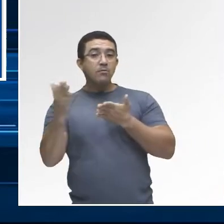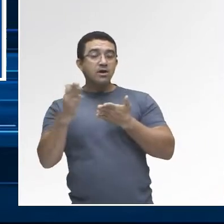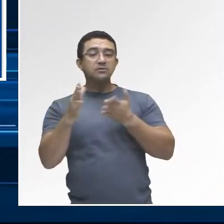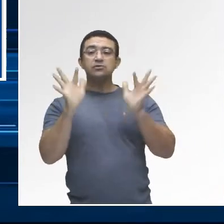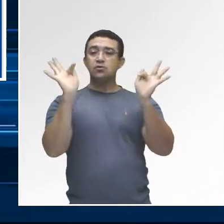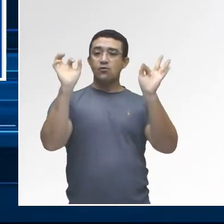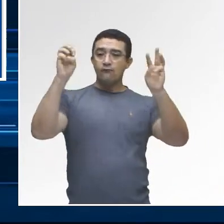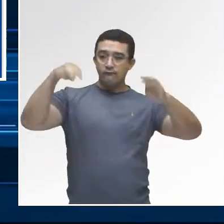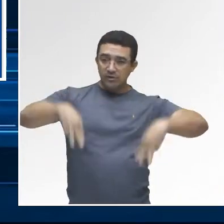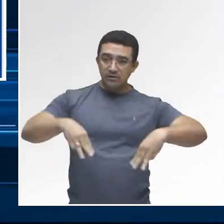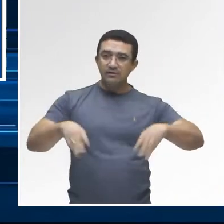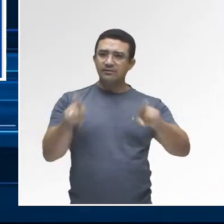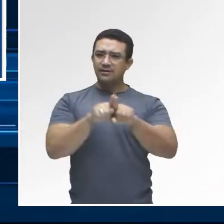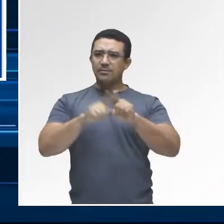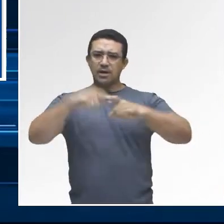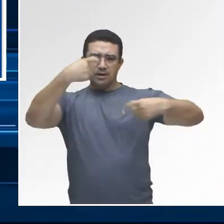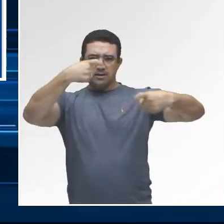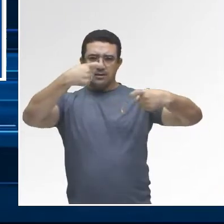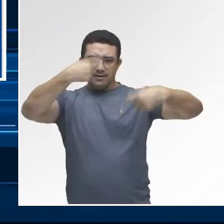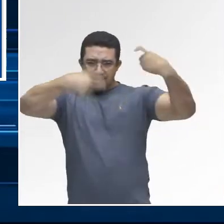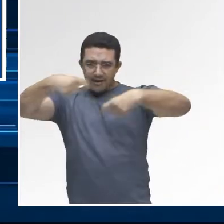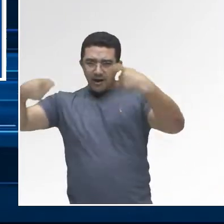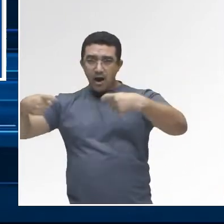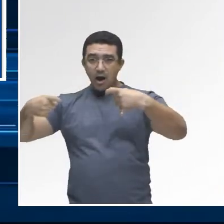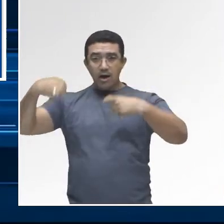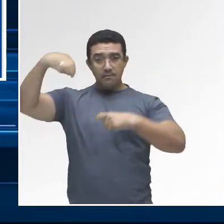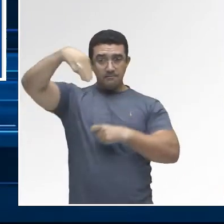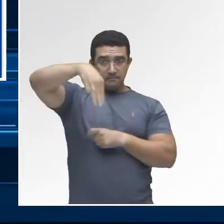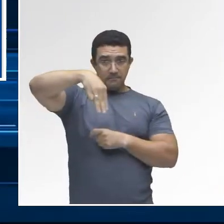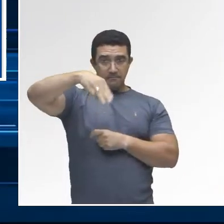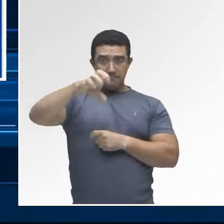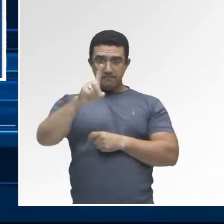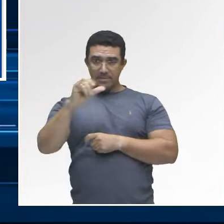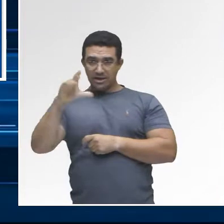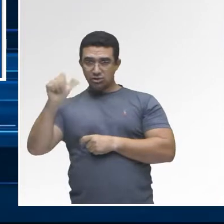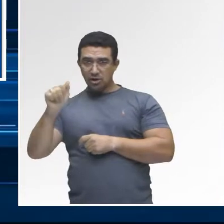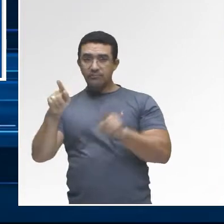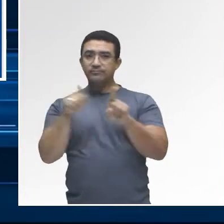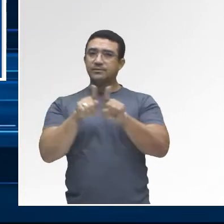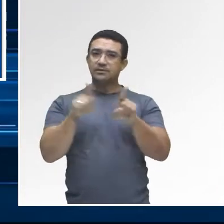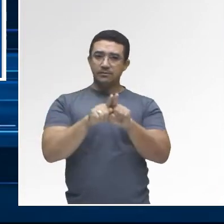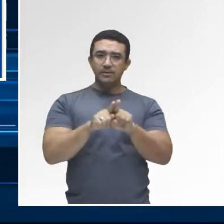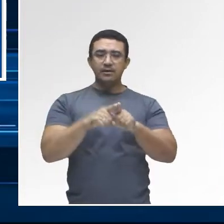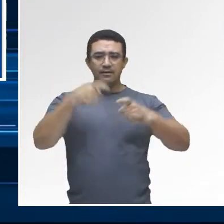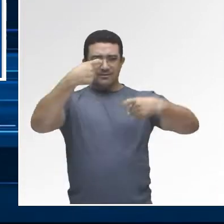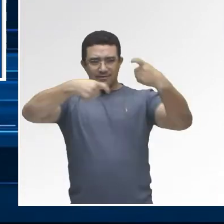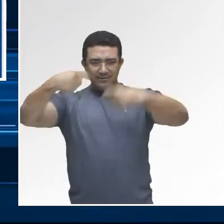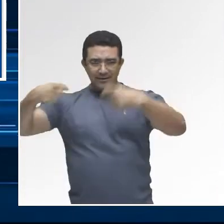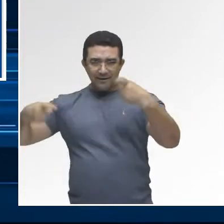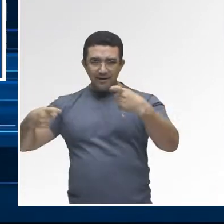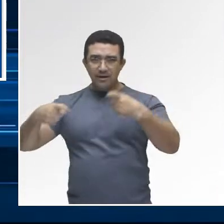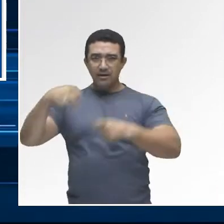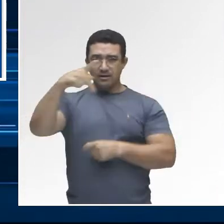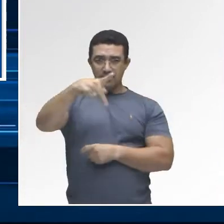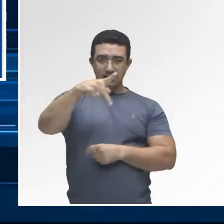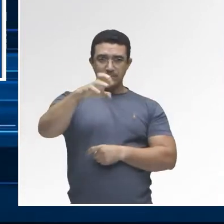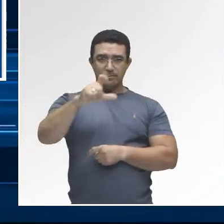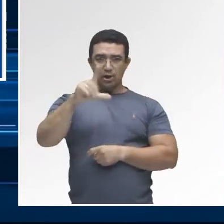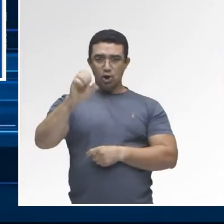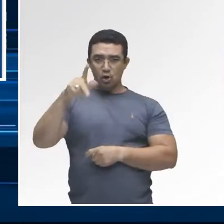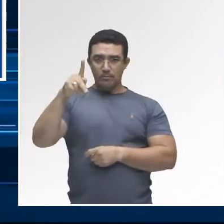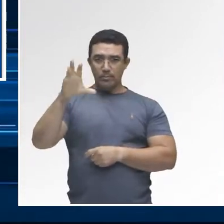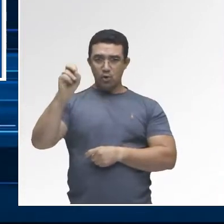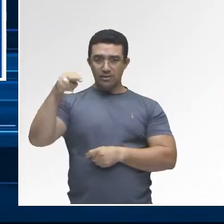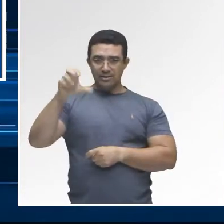guerras médicas e a Guerra do Peloponeso, que foi uma guerra entre gregos e gregos, fato que